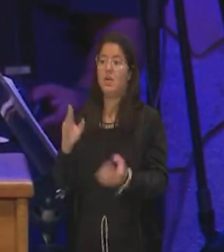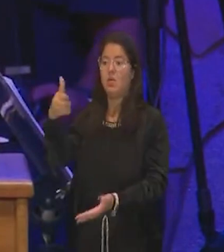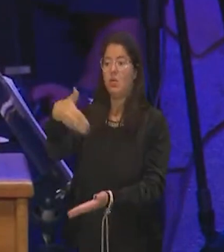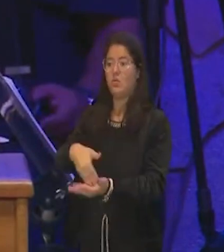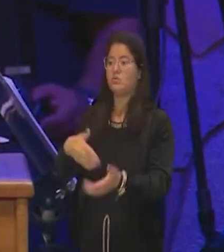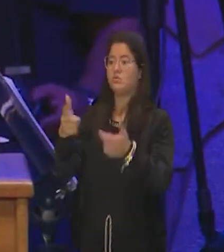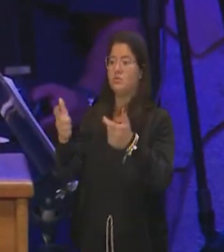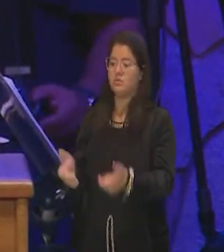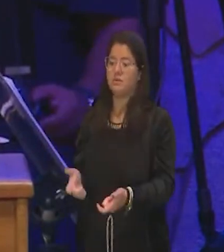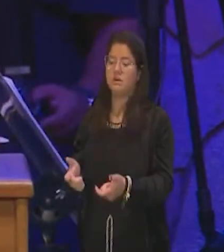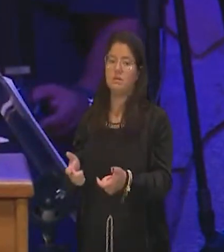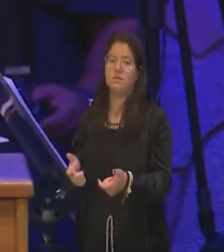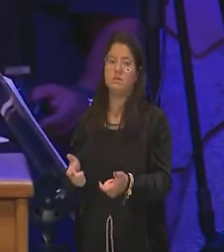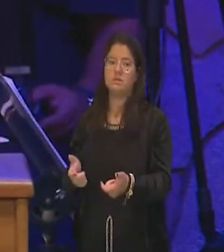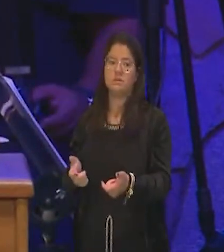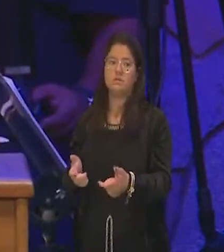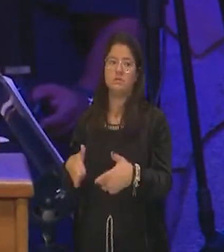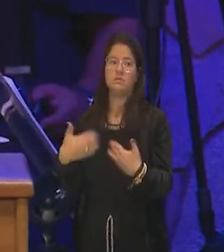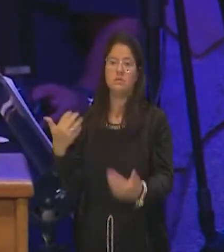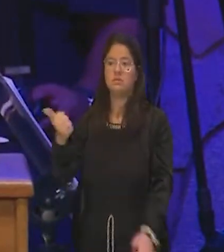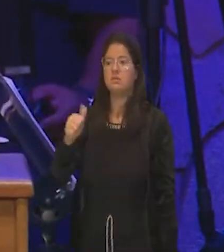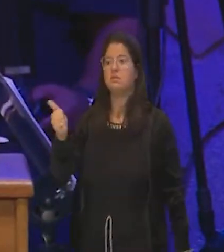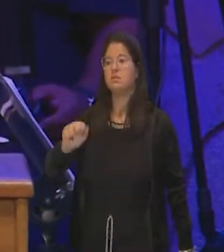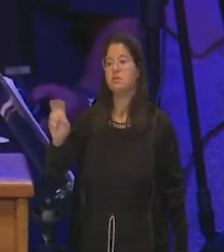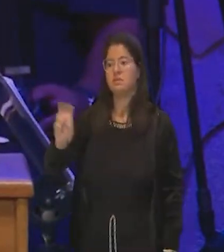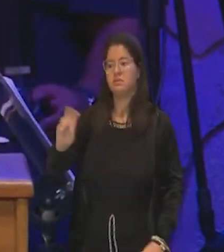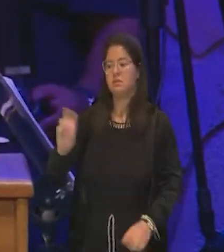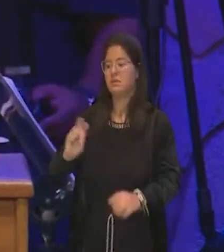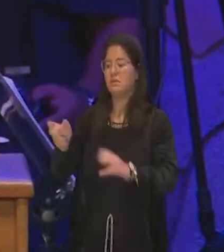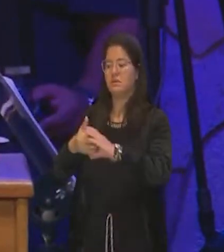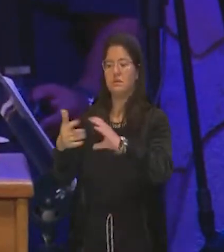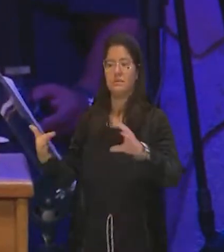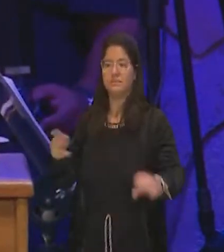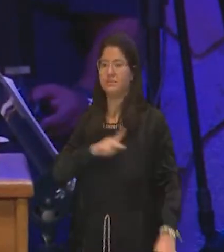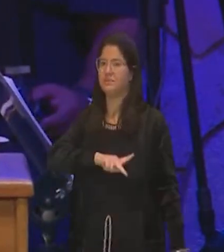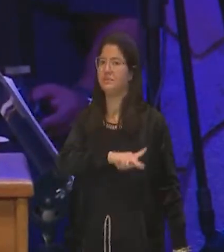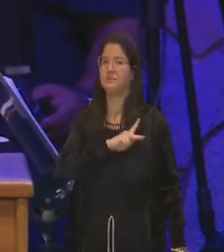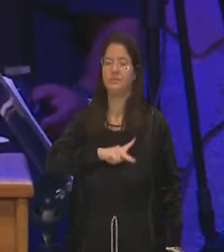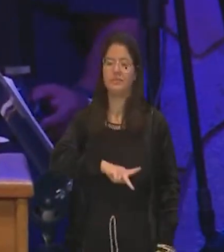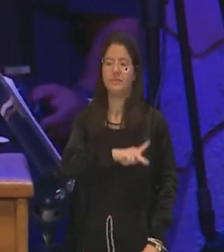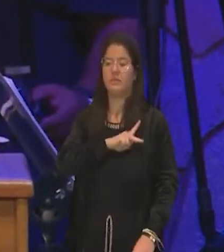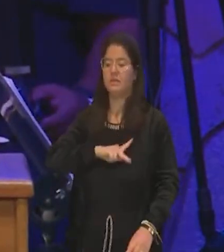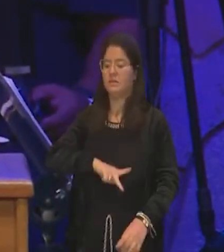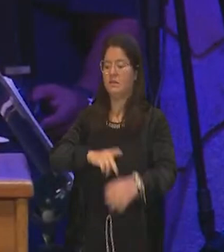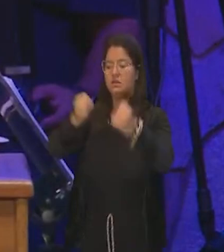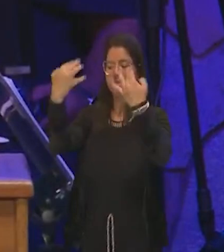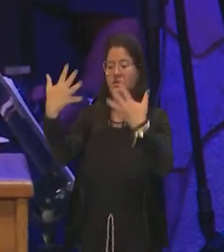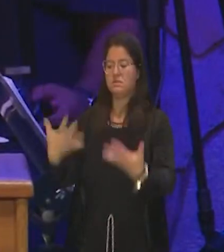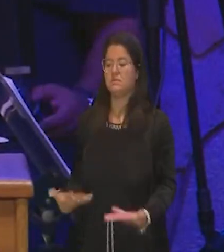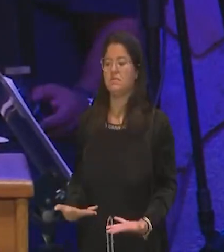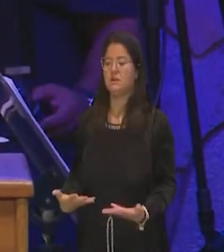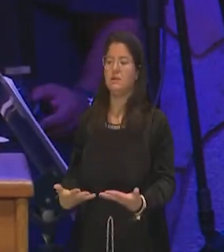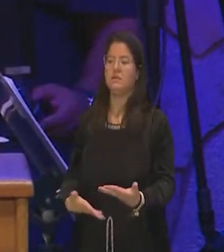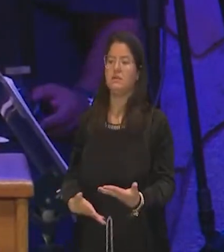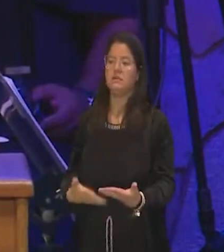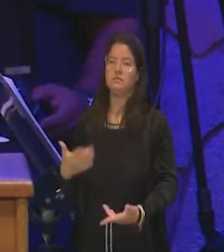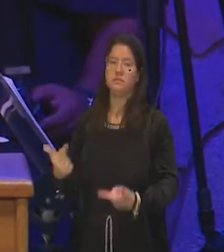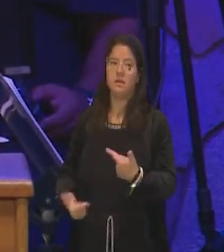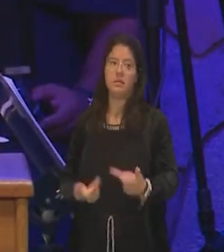lugar, irmãos, a 15ª característica que Paulo aqui qualifica para o exercício do